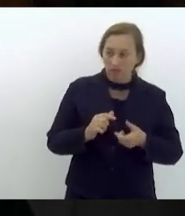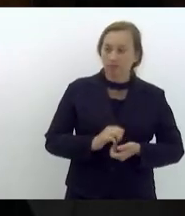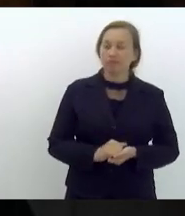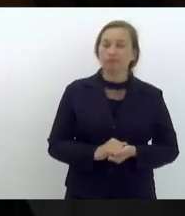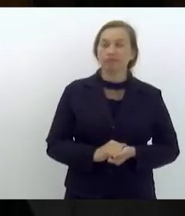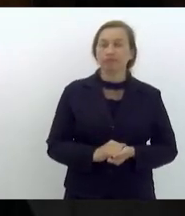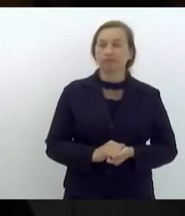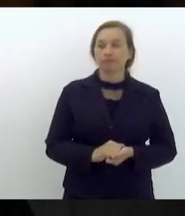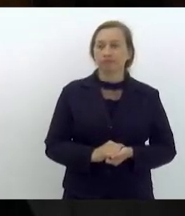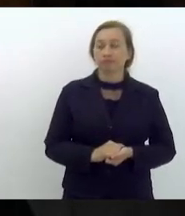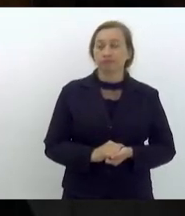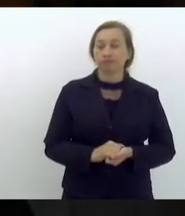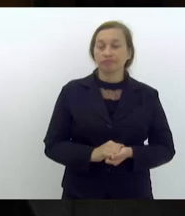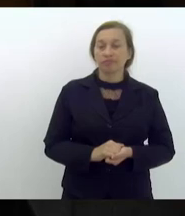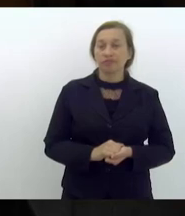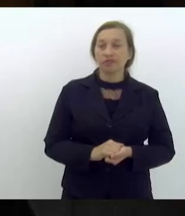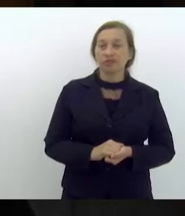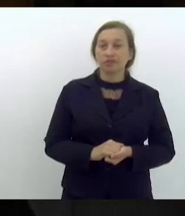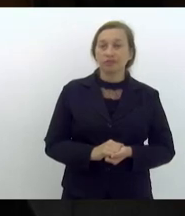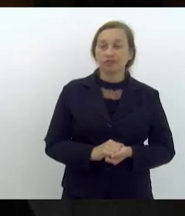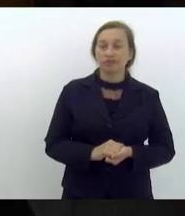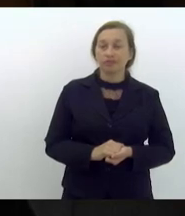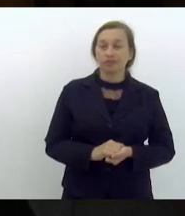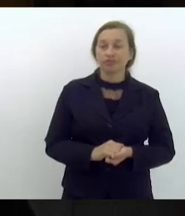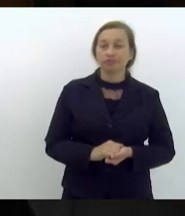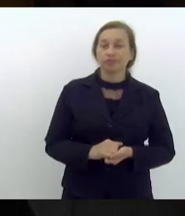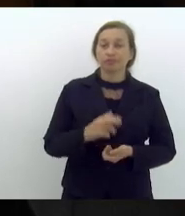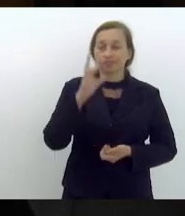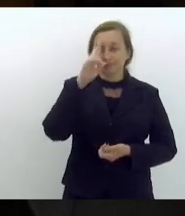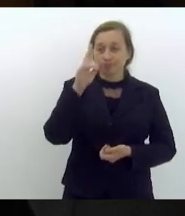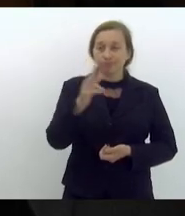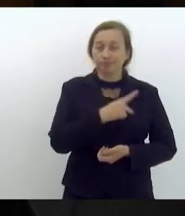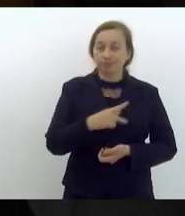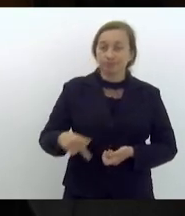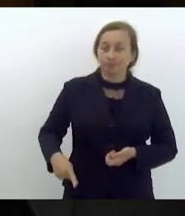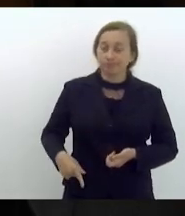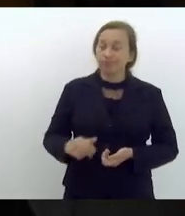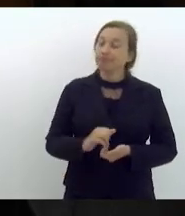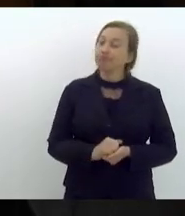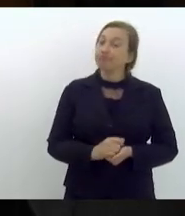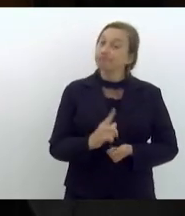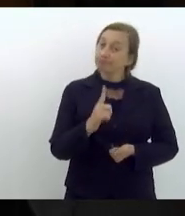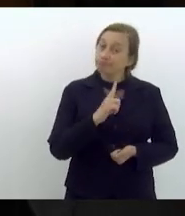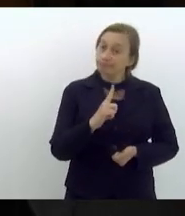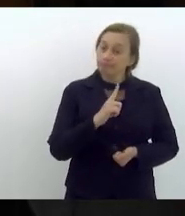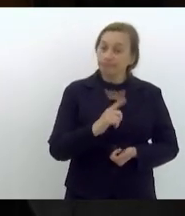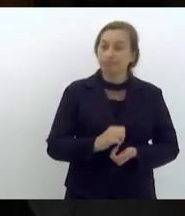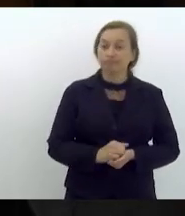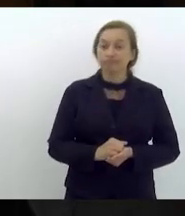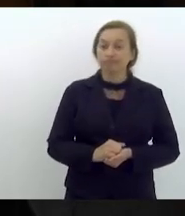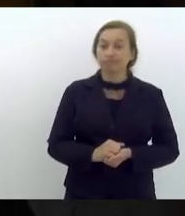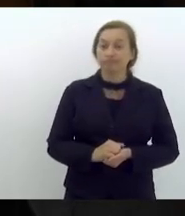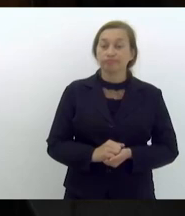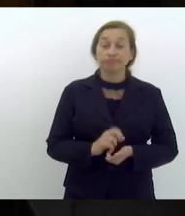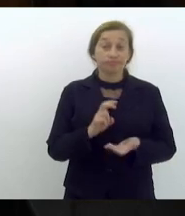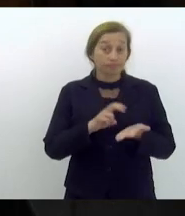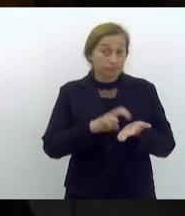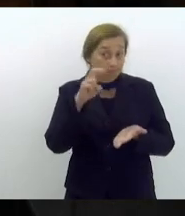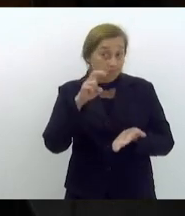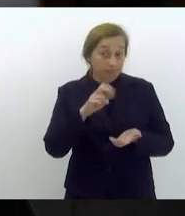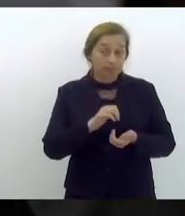dito isso senhora Presidente nós tivemos na parte da